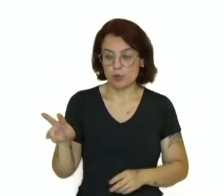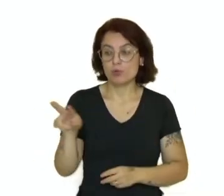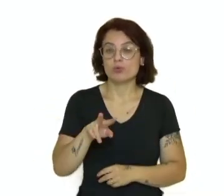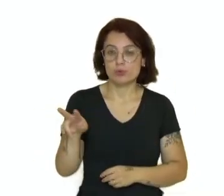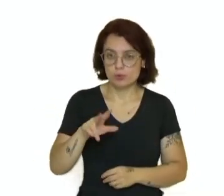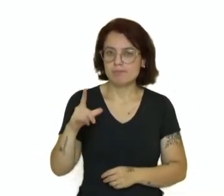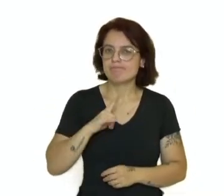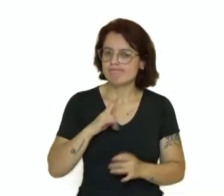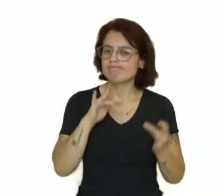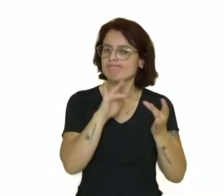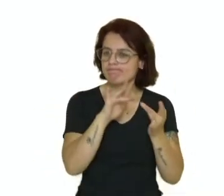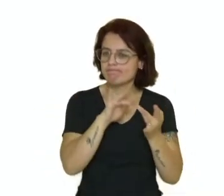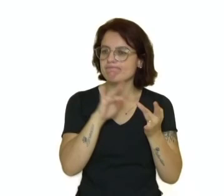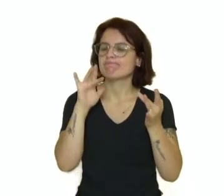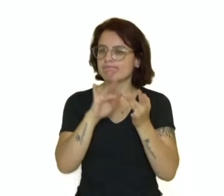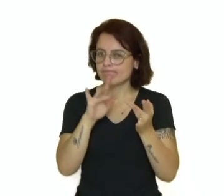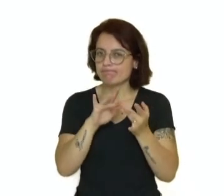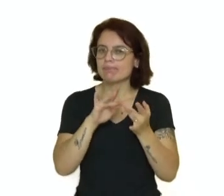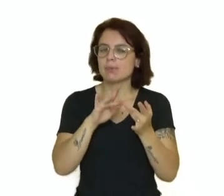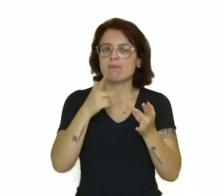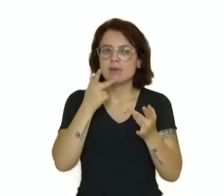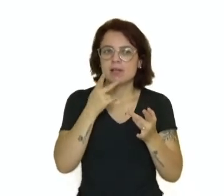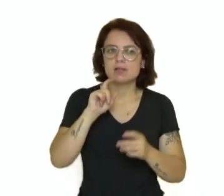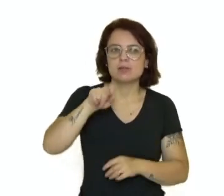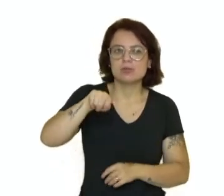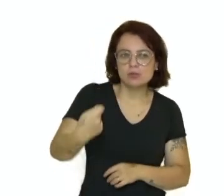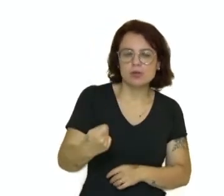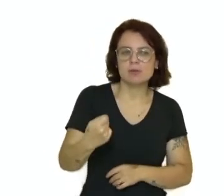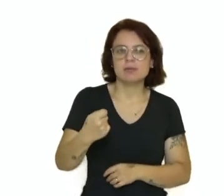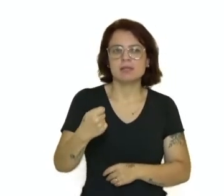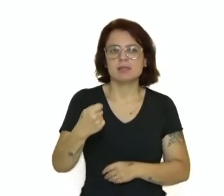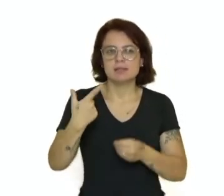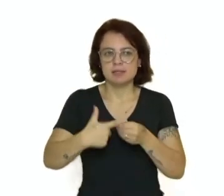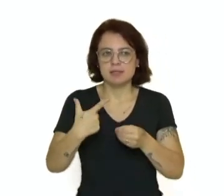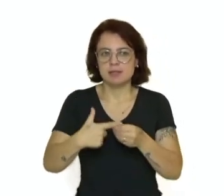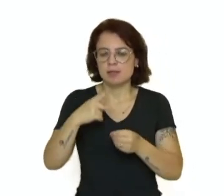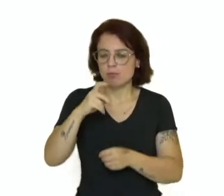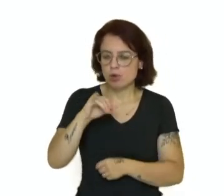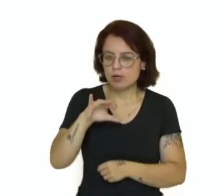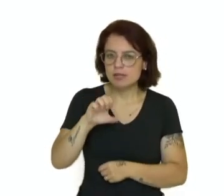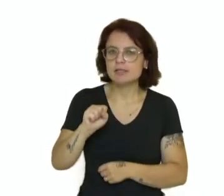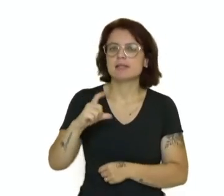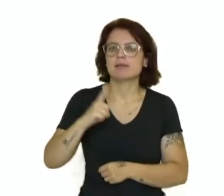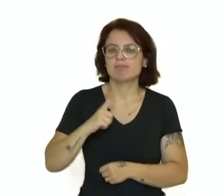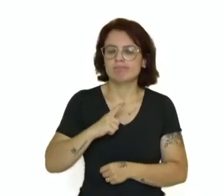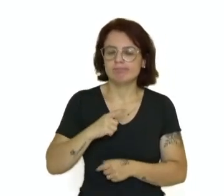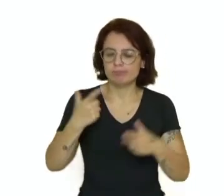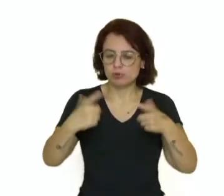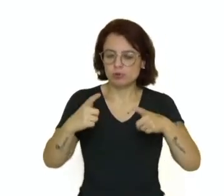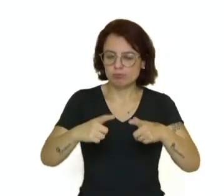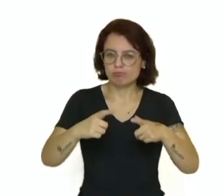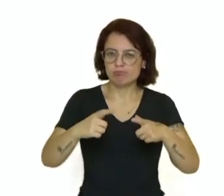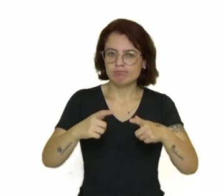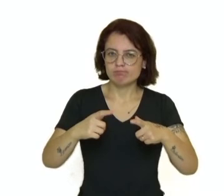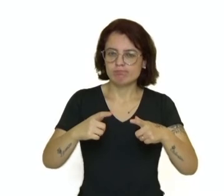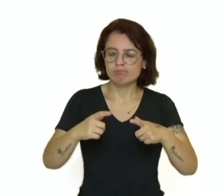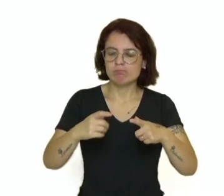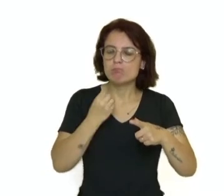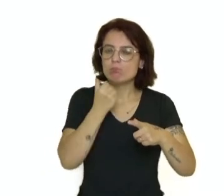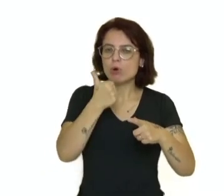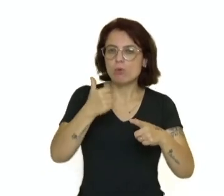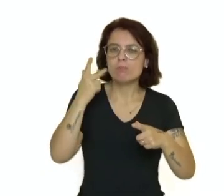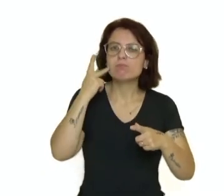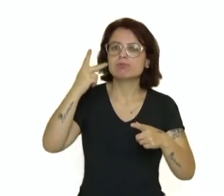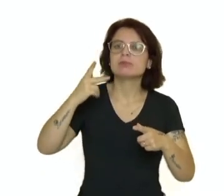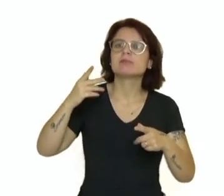concordam sobre a consideração e a cidade, a polis, ser o lugar adequado para a realização da felicidade